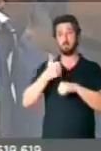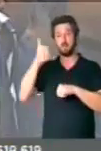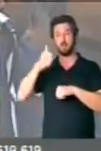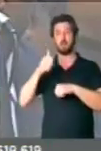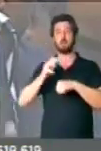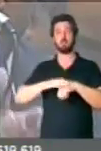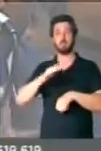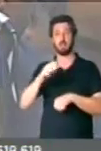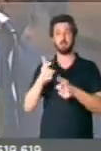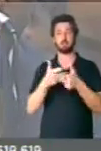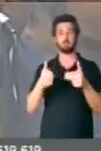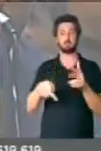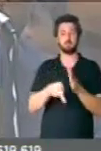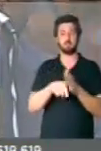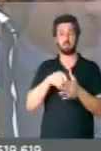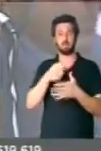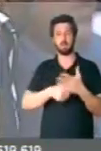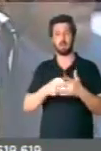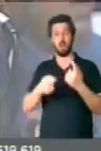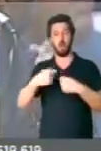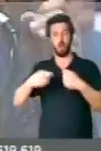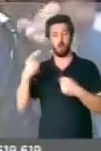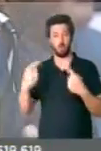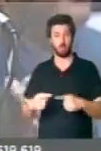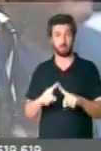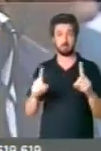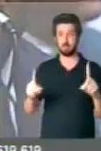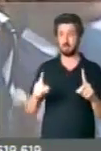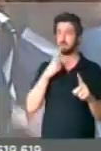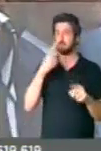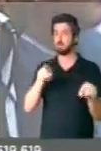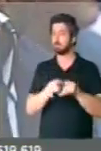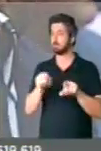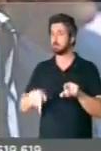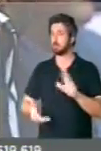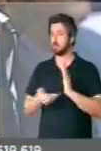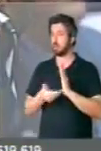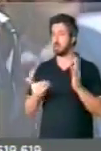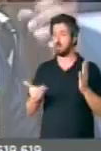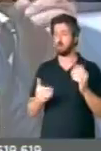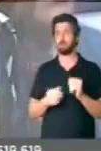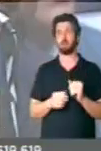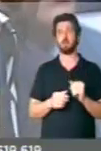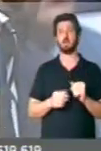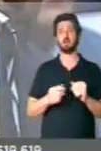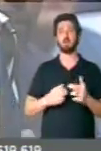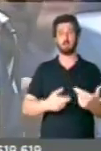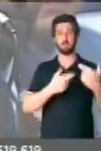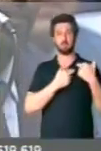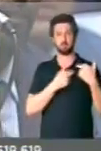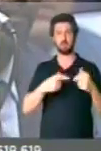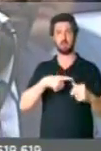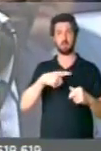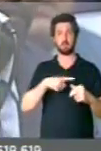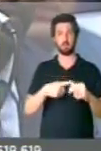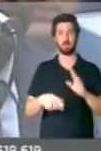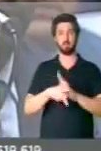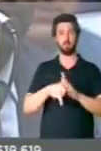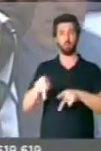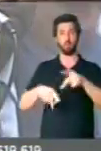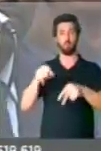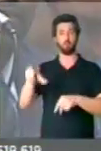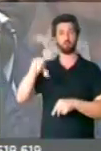os instrumentos de combate à corrupção. Mas não se pode negar a esse parlamento, a sua delegação, dada pelo